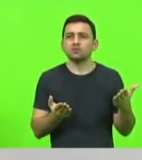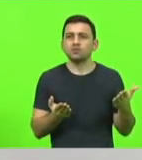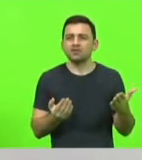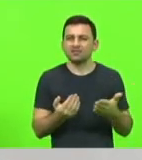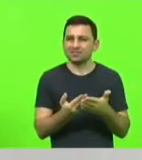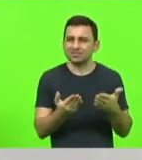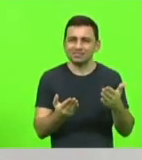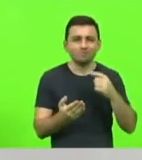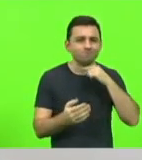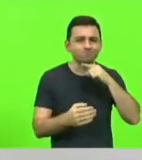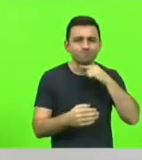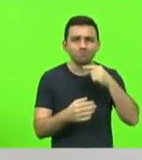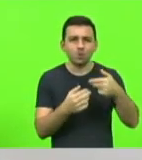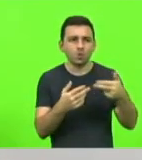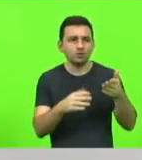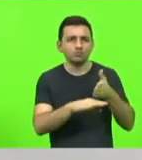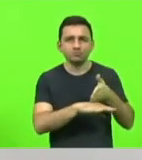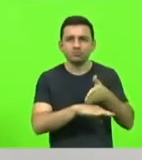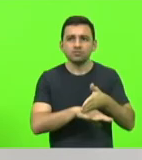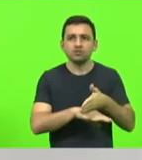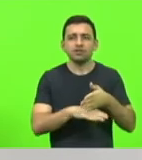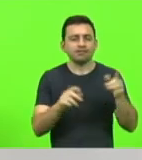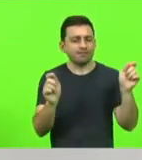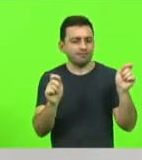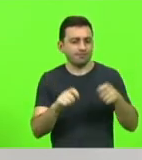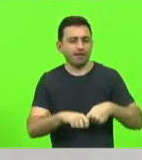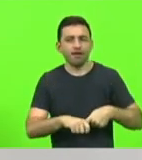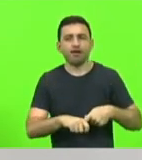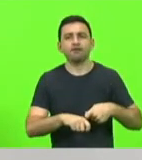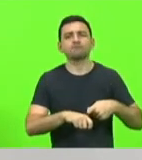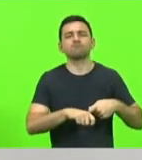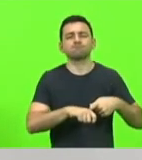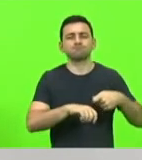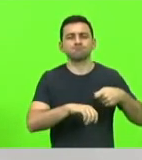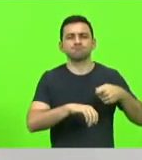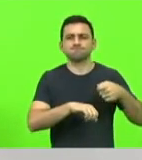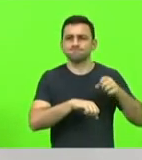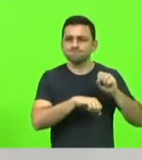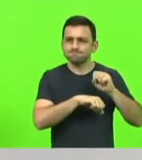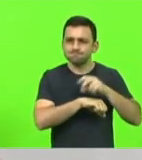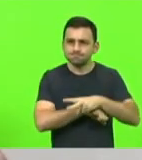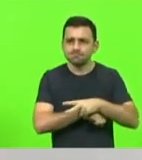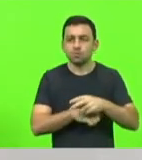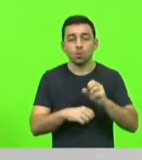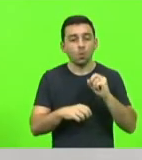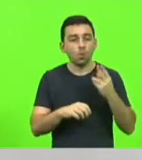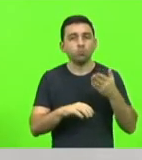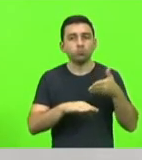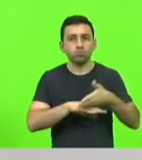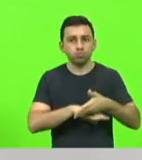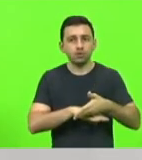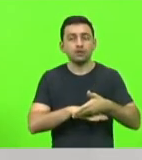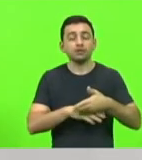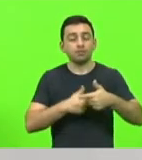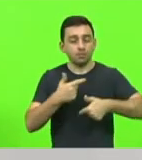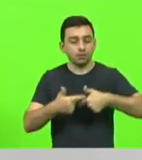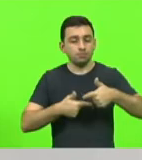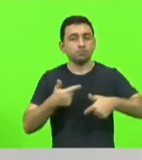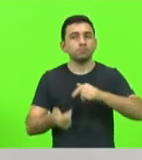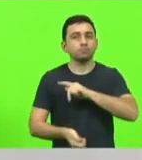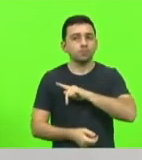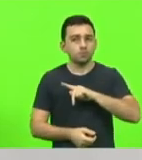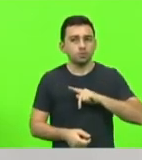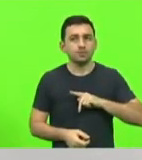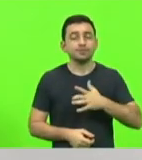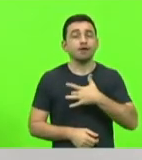oportunidade, possam ingressar ou ter acesso melhor em serviços públicos, como a